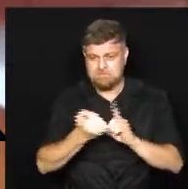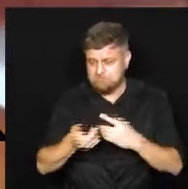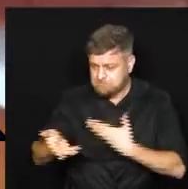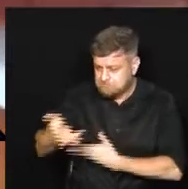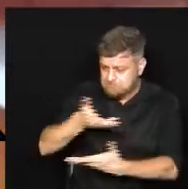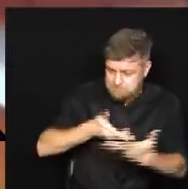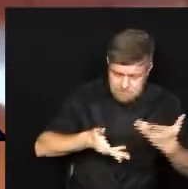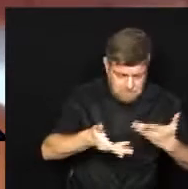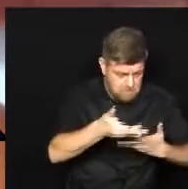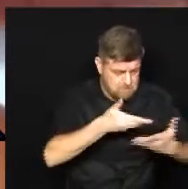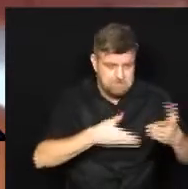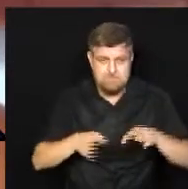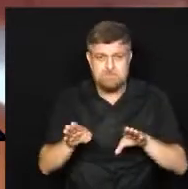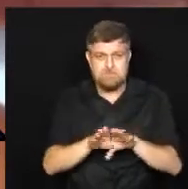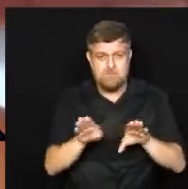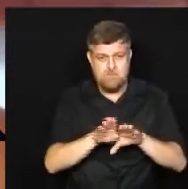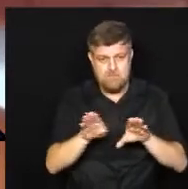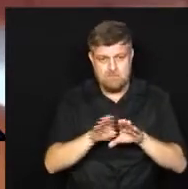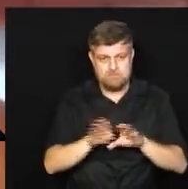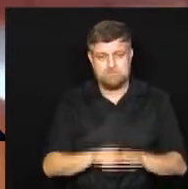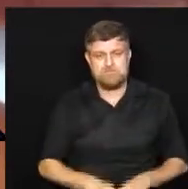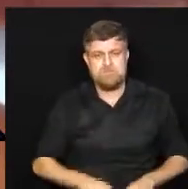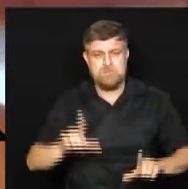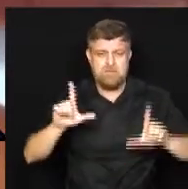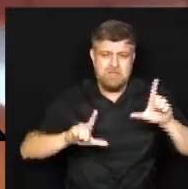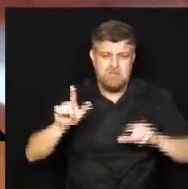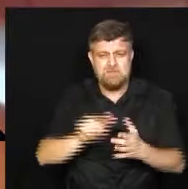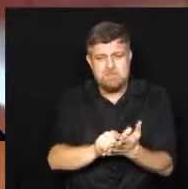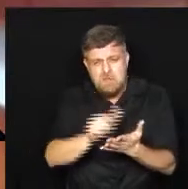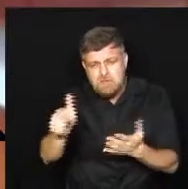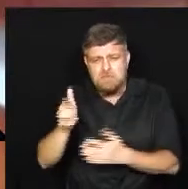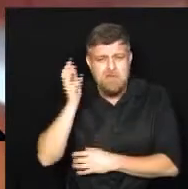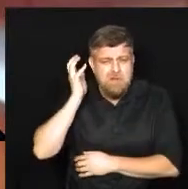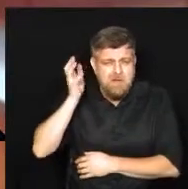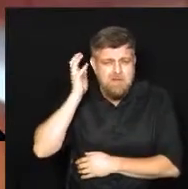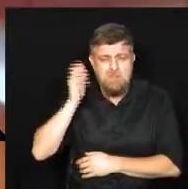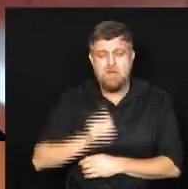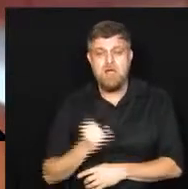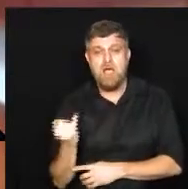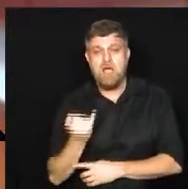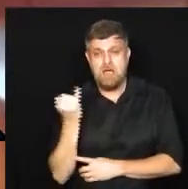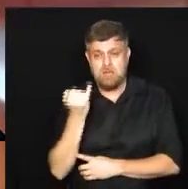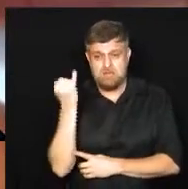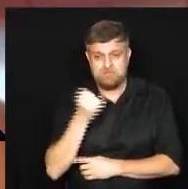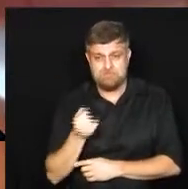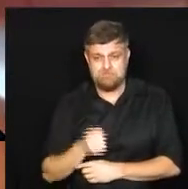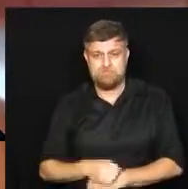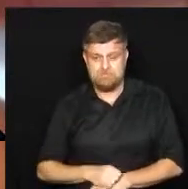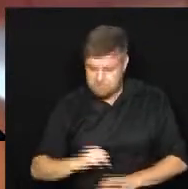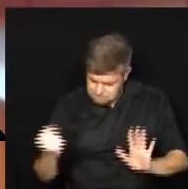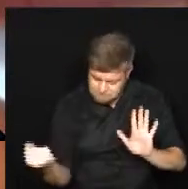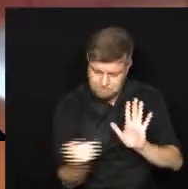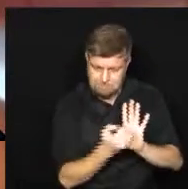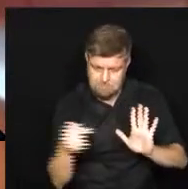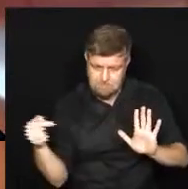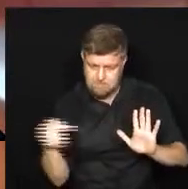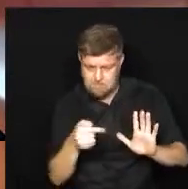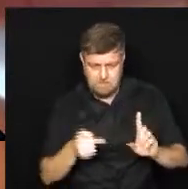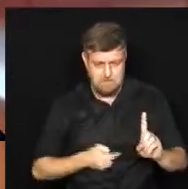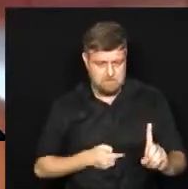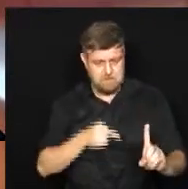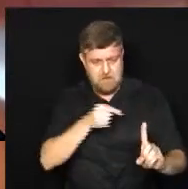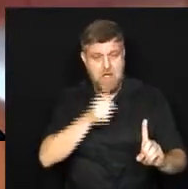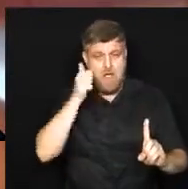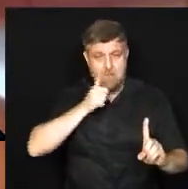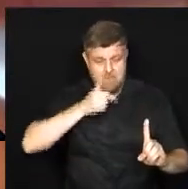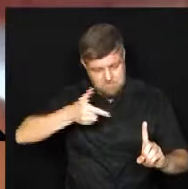as autoridades e com a mídia da cidade a importância de caracterizar como esse tipo de